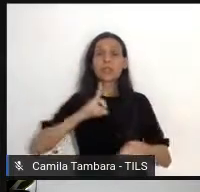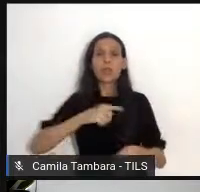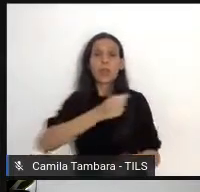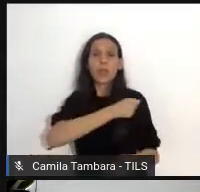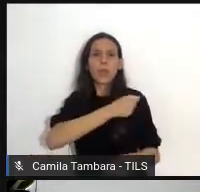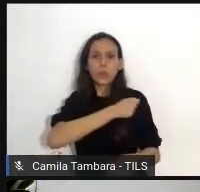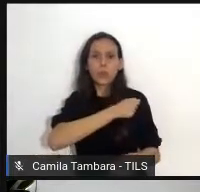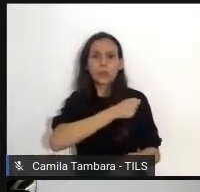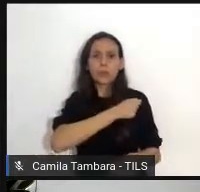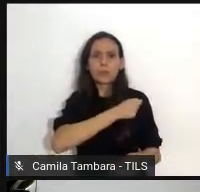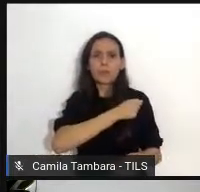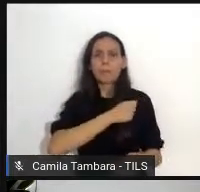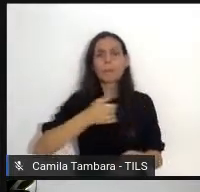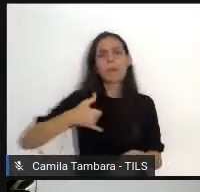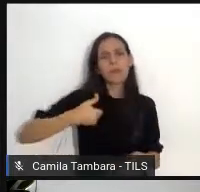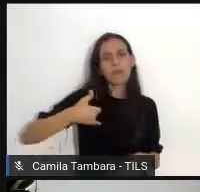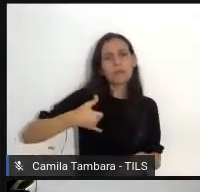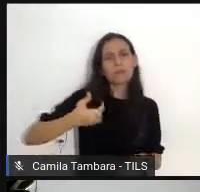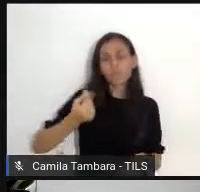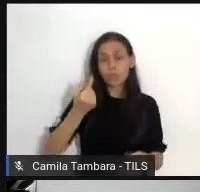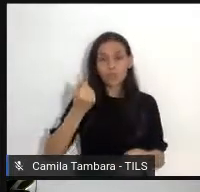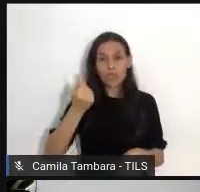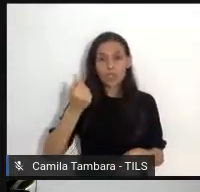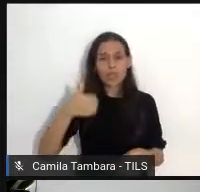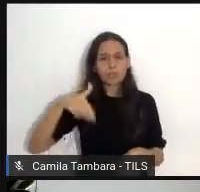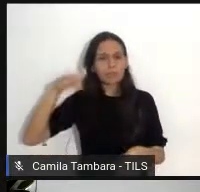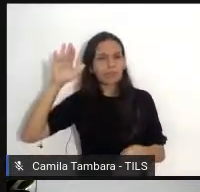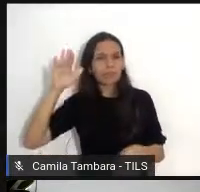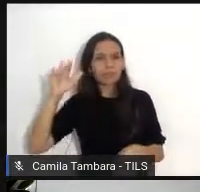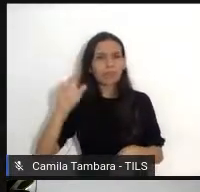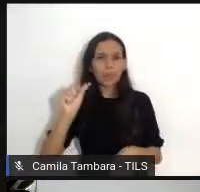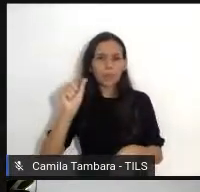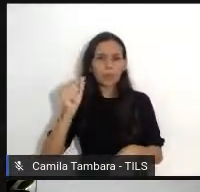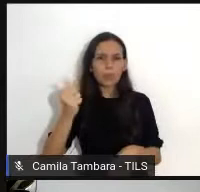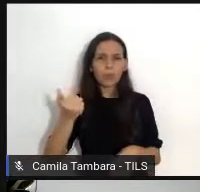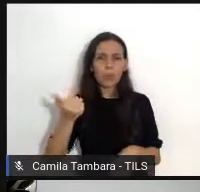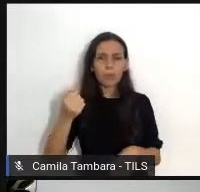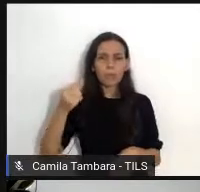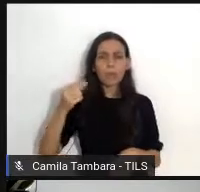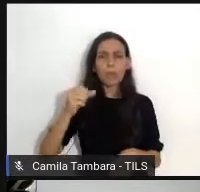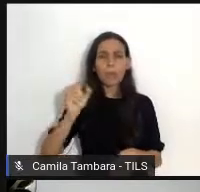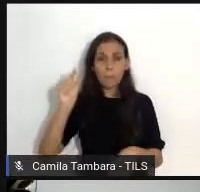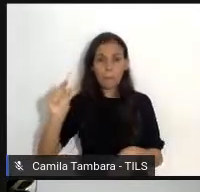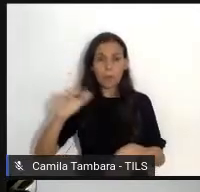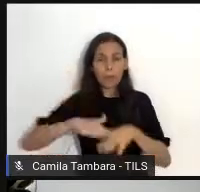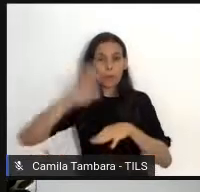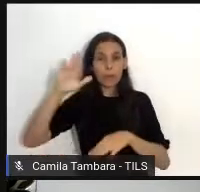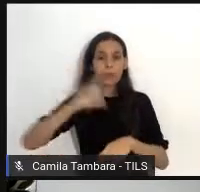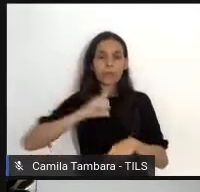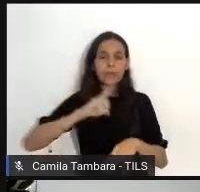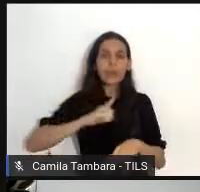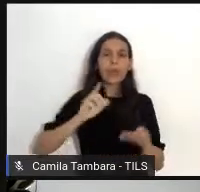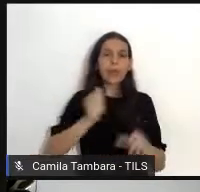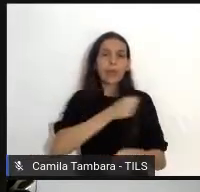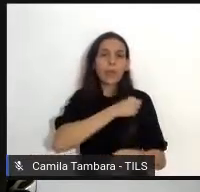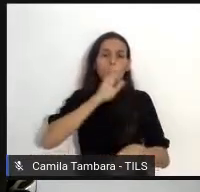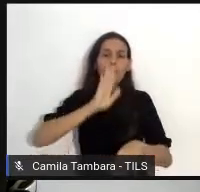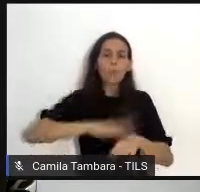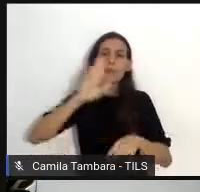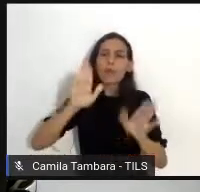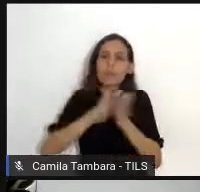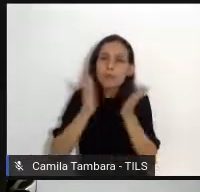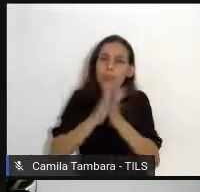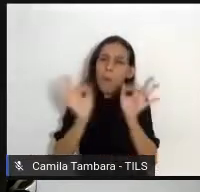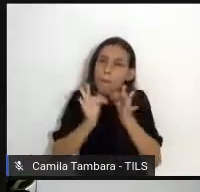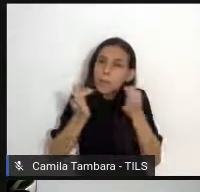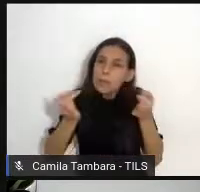é da classe média, e tem estudante que é da classe mais humilde, que não, né, não tem nenhum telefone. E hoje, eu falo